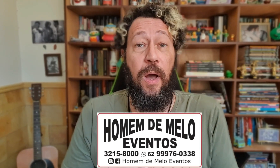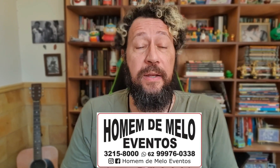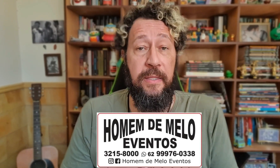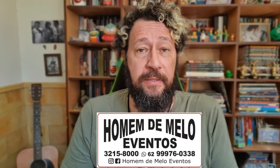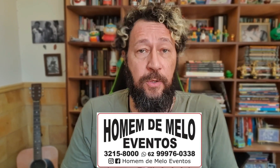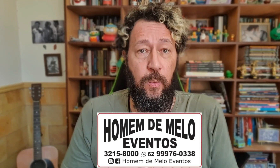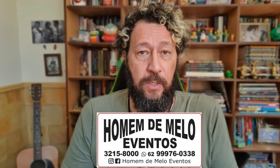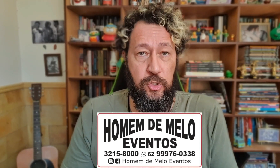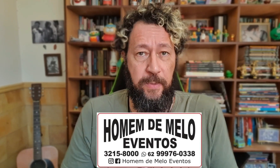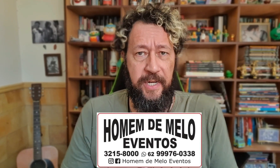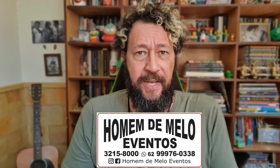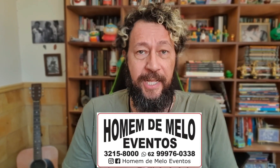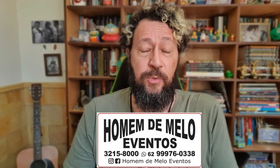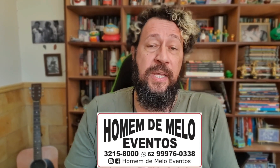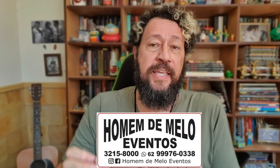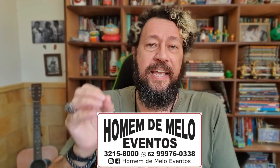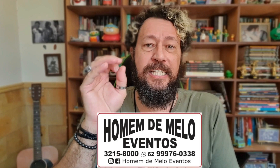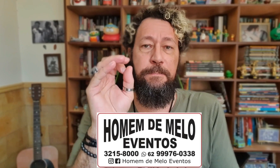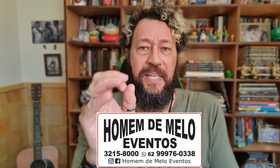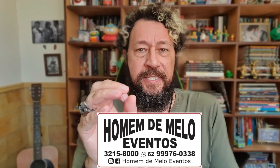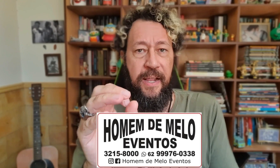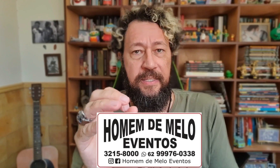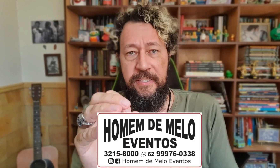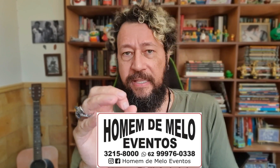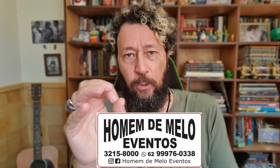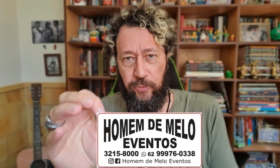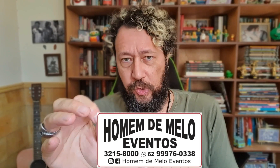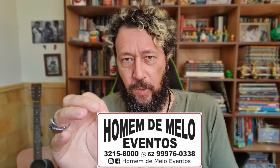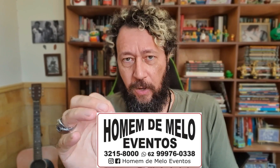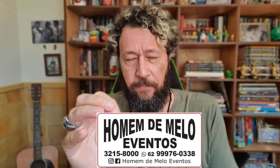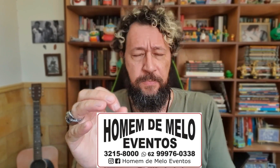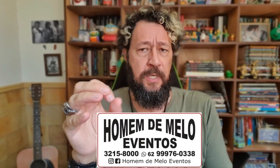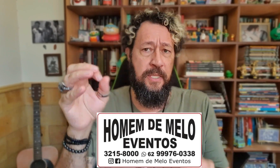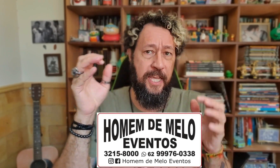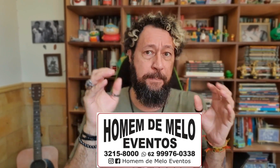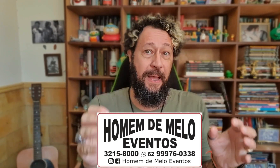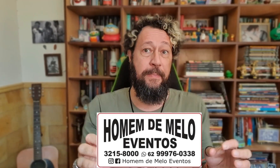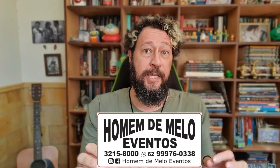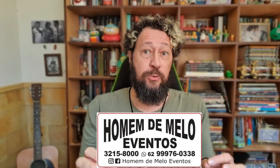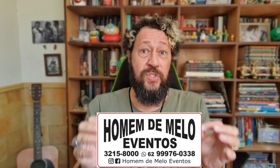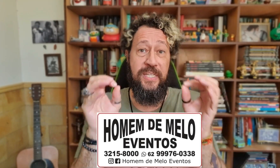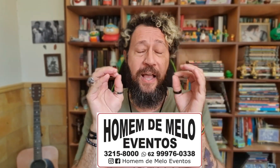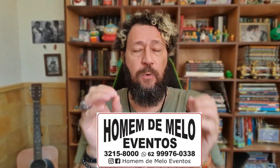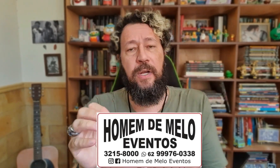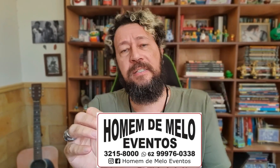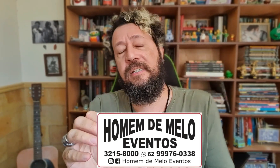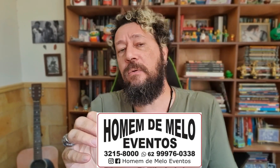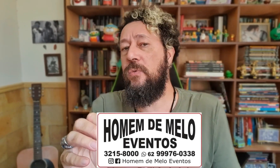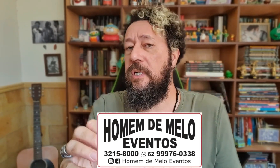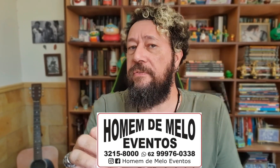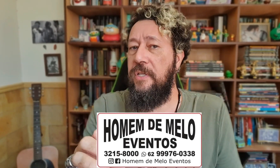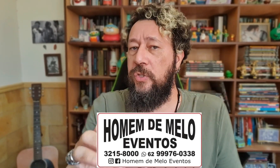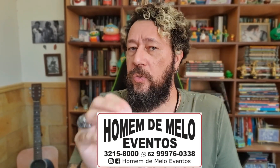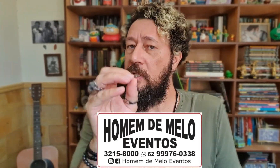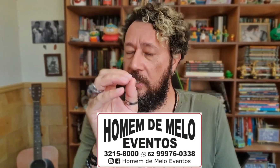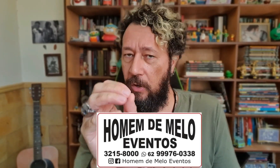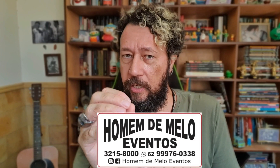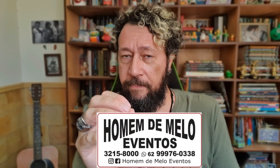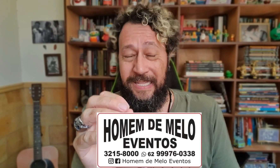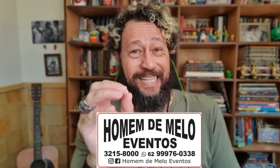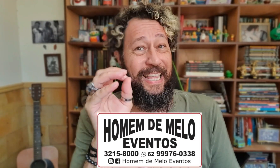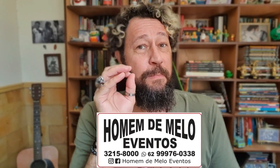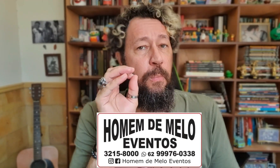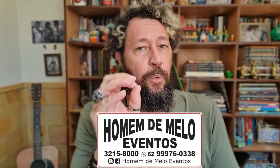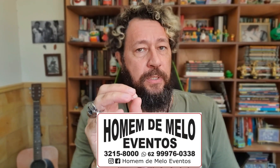está a 41 anos no mercado e é especialista em audiovisual em equipamentos e agora Estão com serviço que